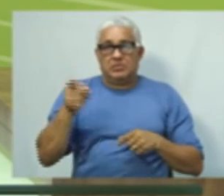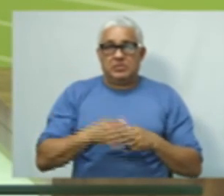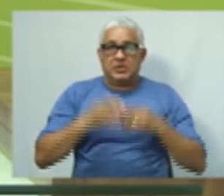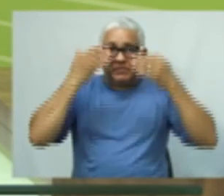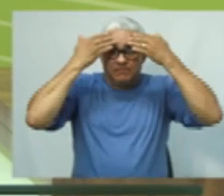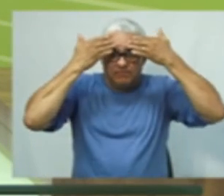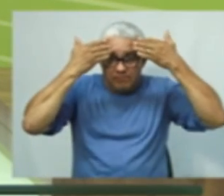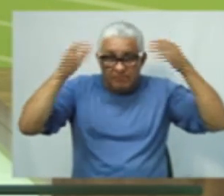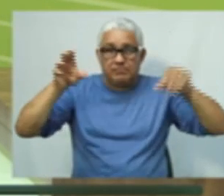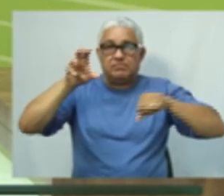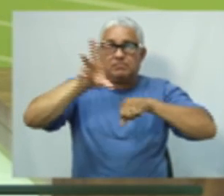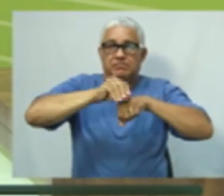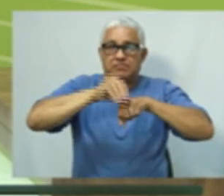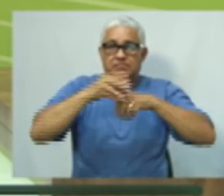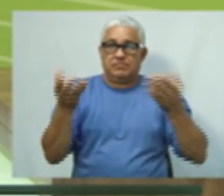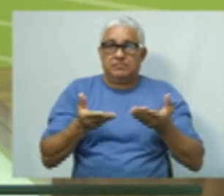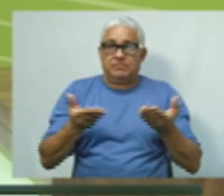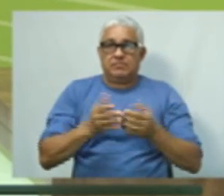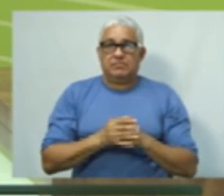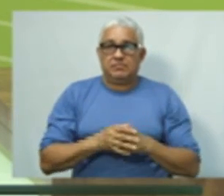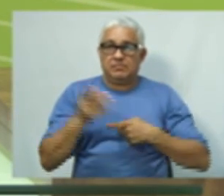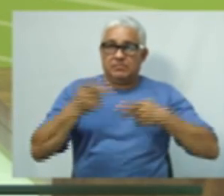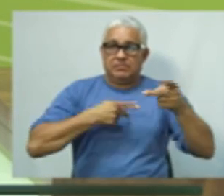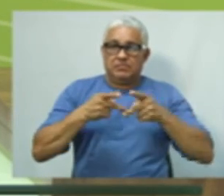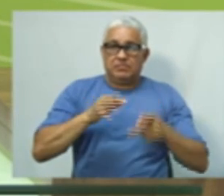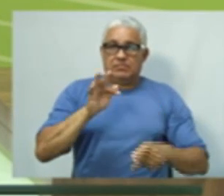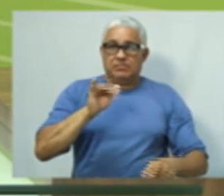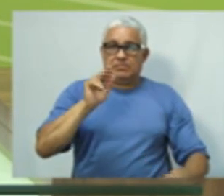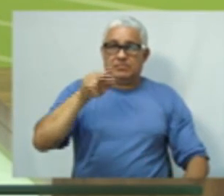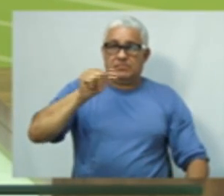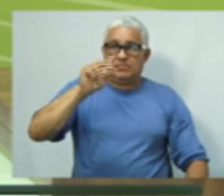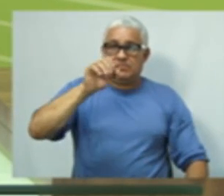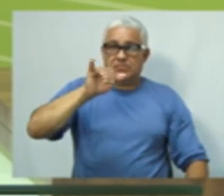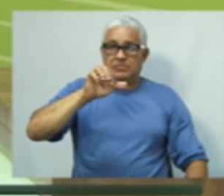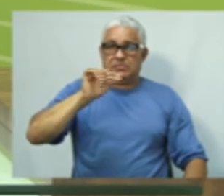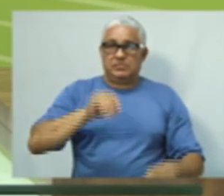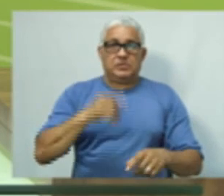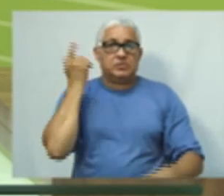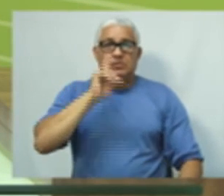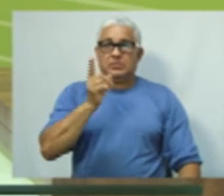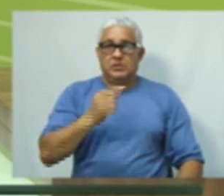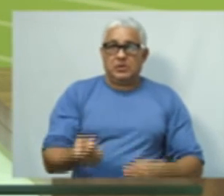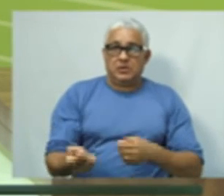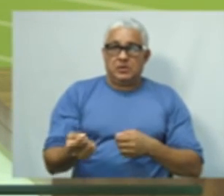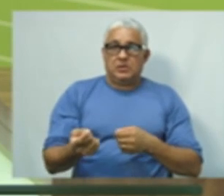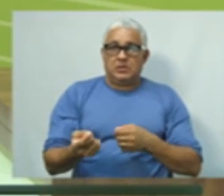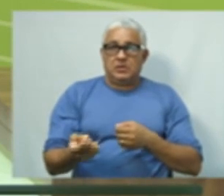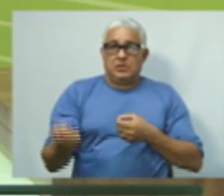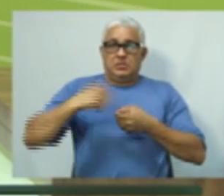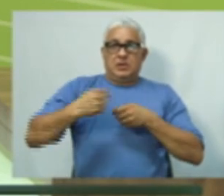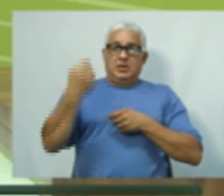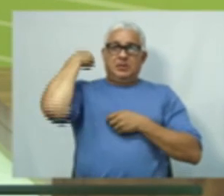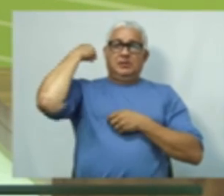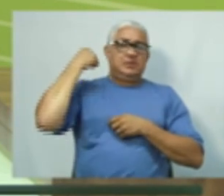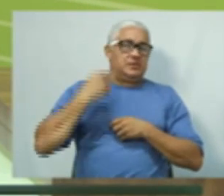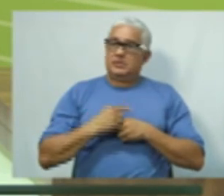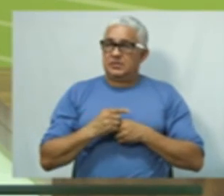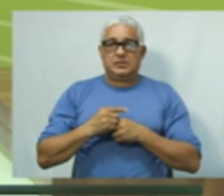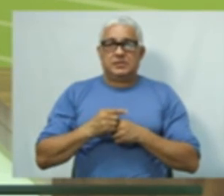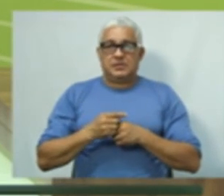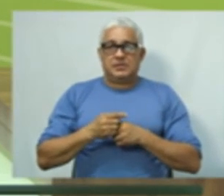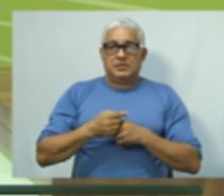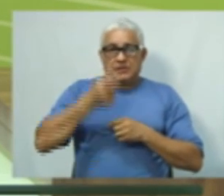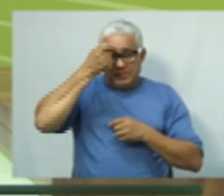abriram o conhecimento de vocês agora para planejamento financeiro e vocês não vão conseguir regredir ao conhecimento que vocês